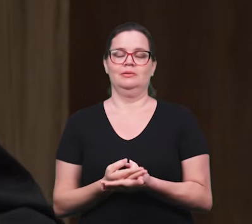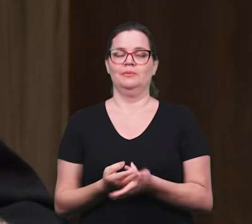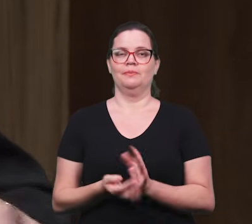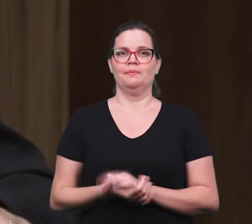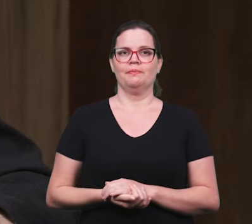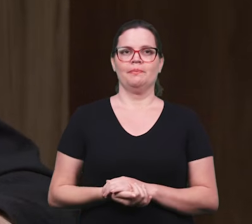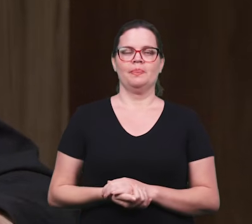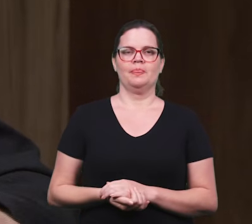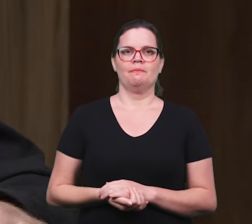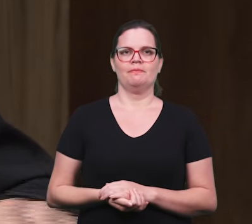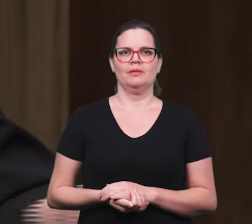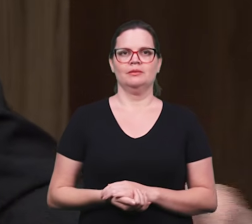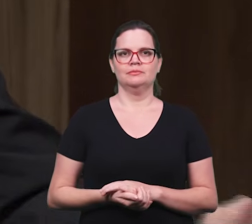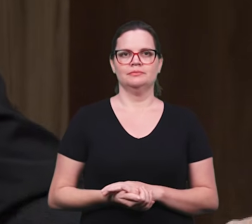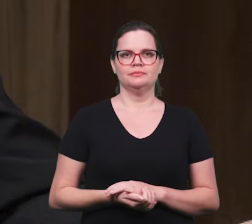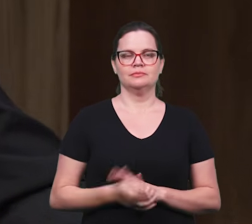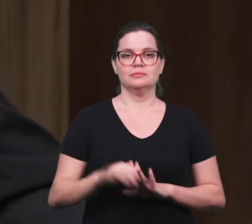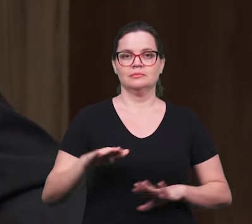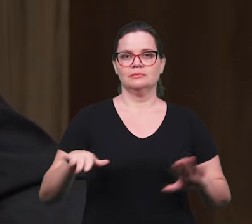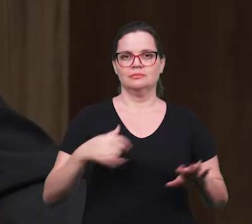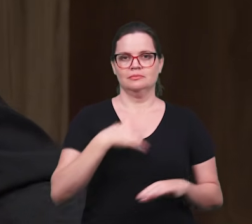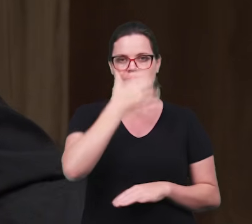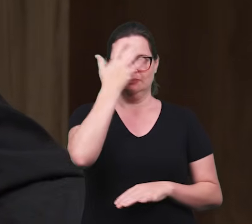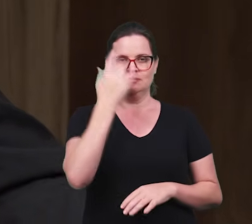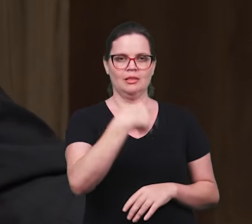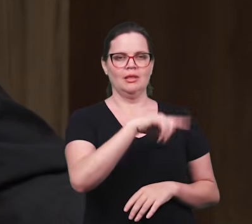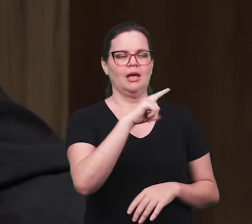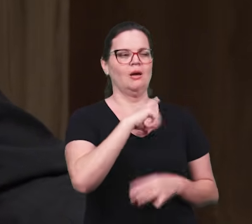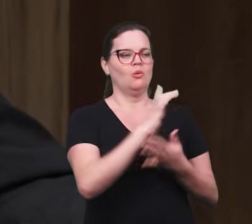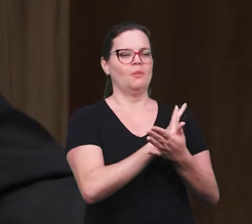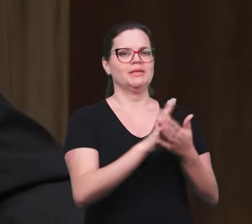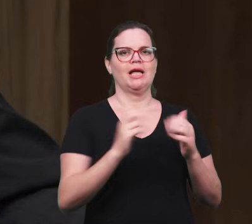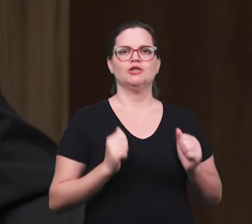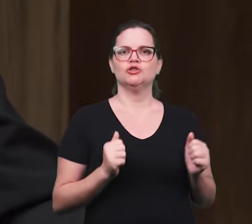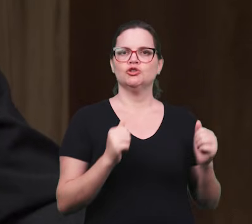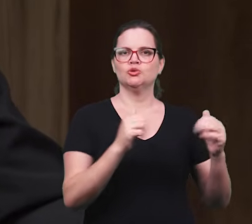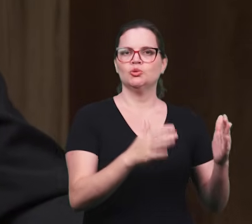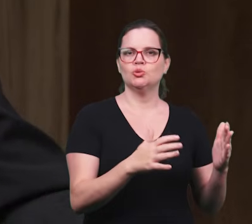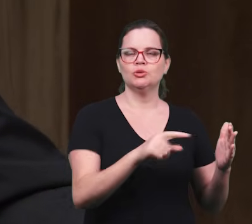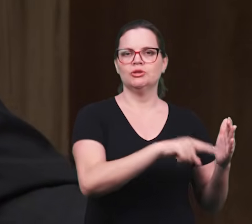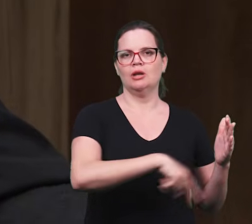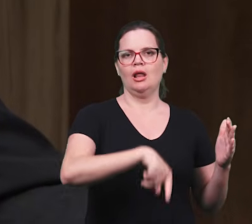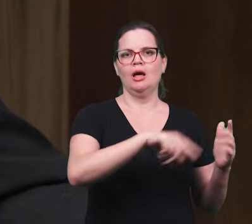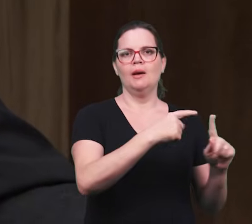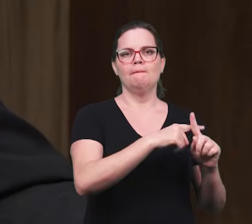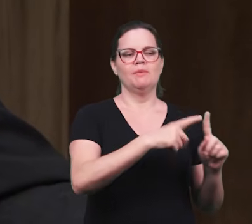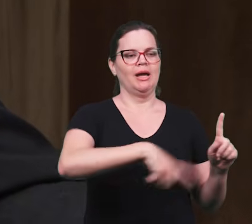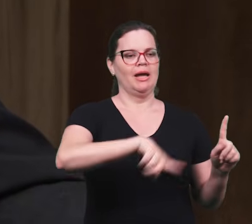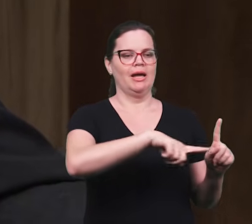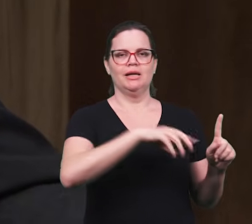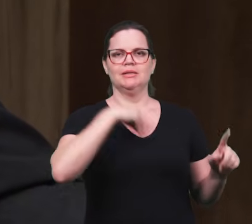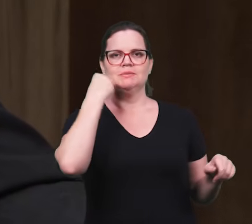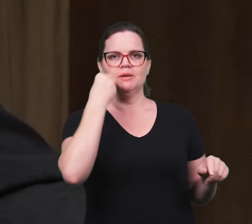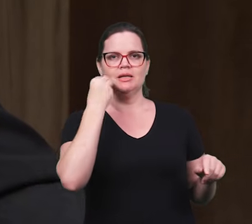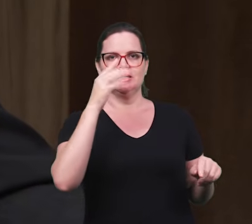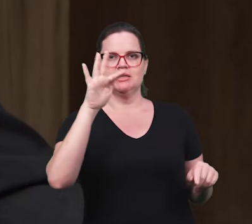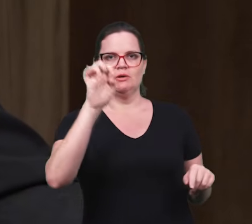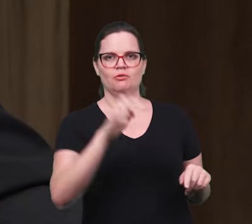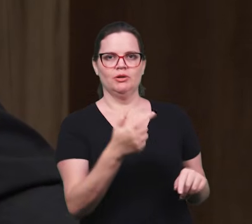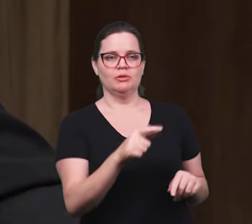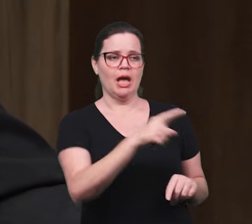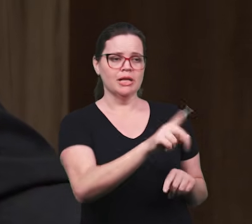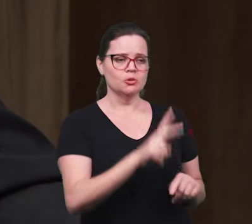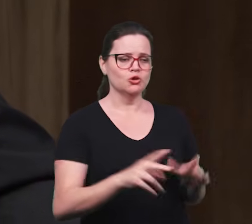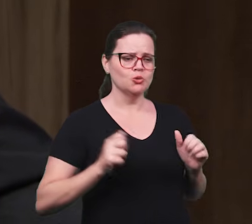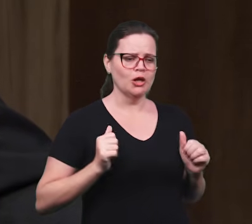elas fazem certas coisas porque elas não vivem essa experiência de fé, porque a fé ela gera santificação, ela